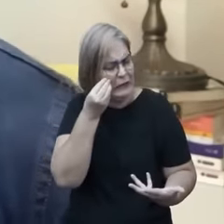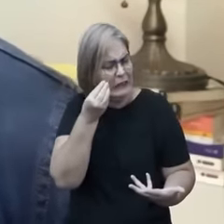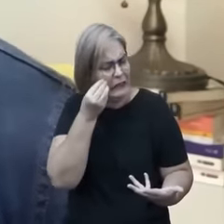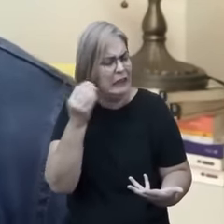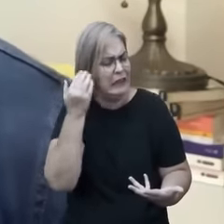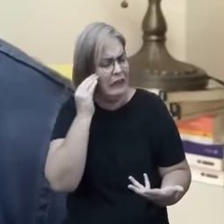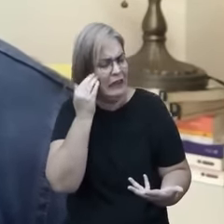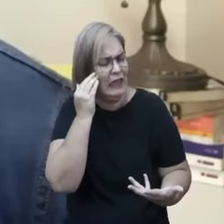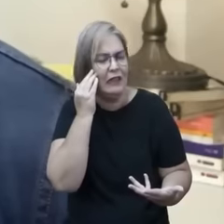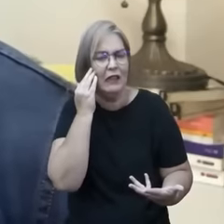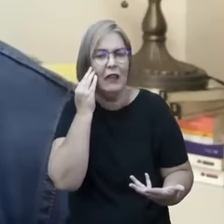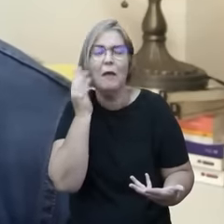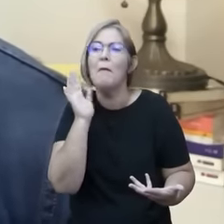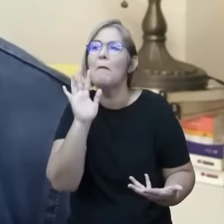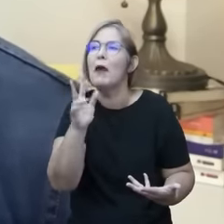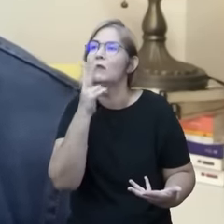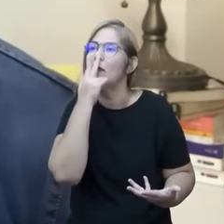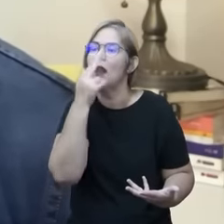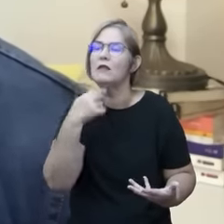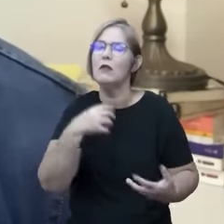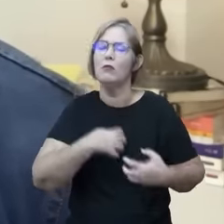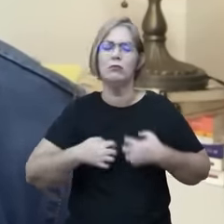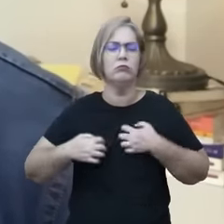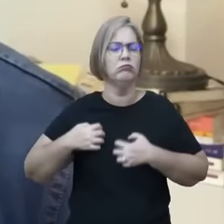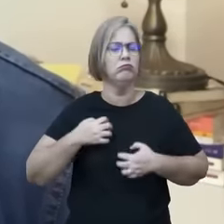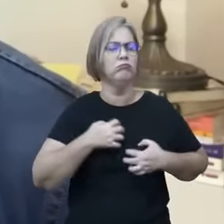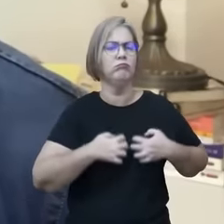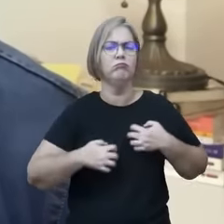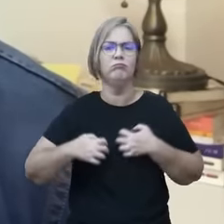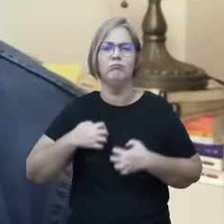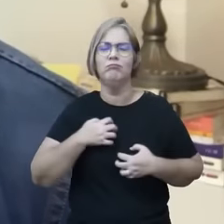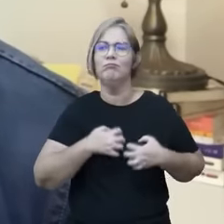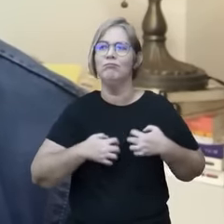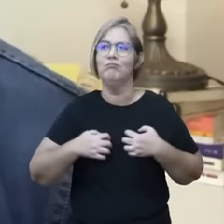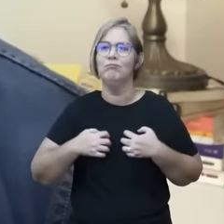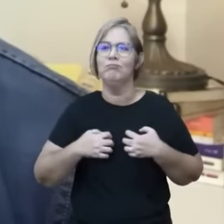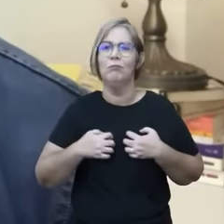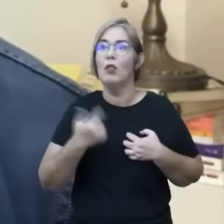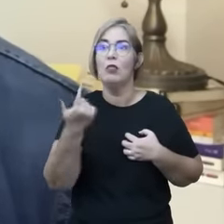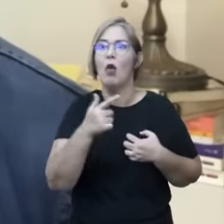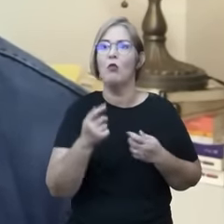noite neste coração agitado me ensinam muito mais.